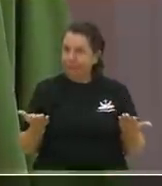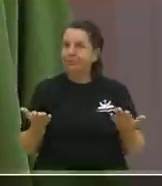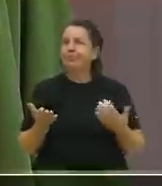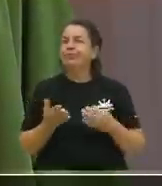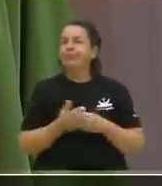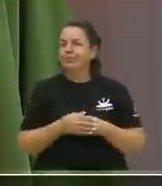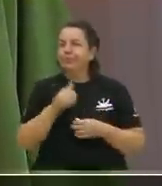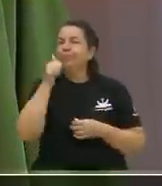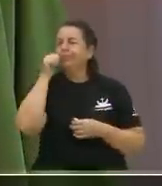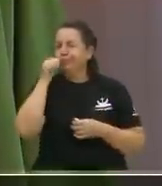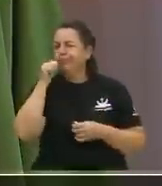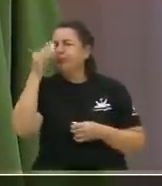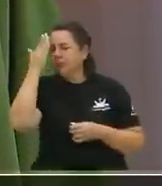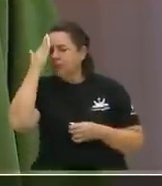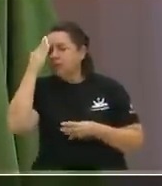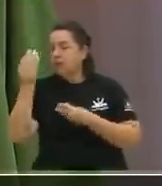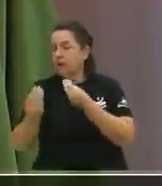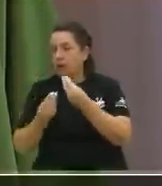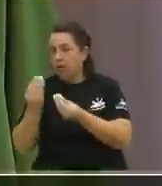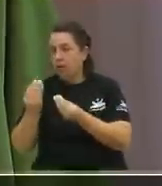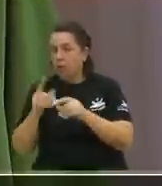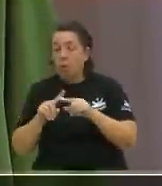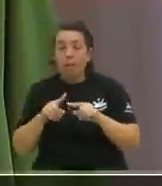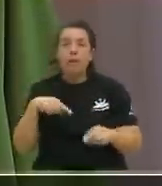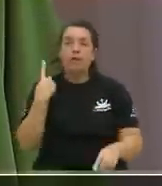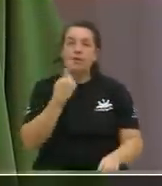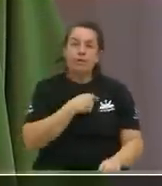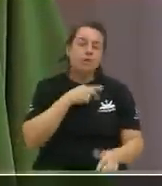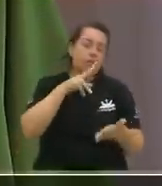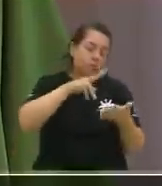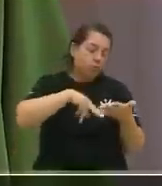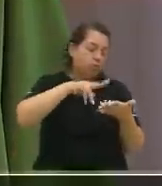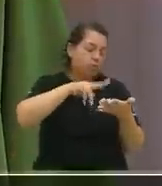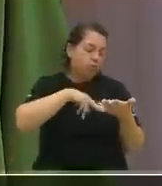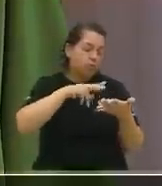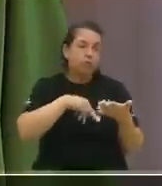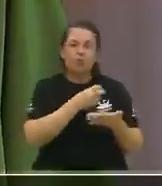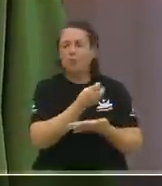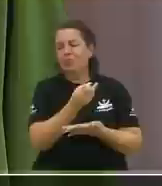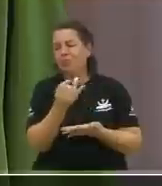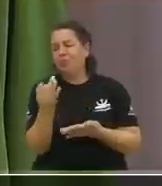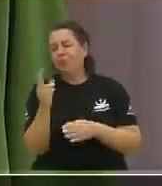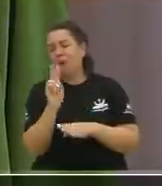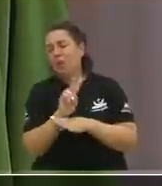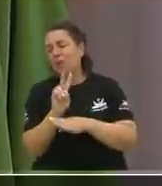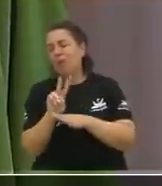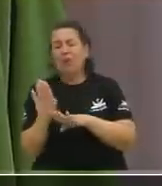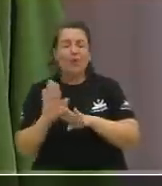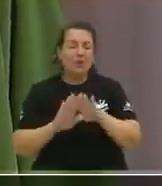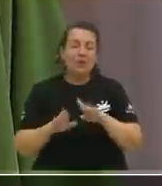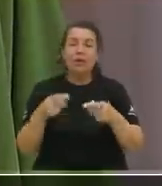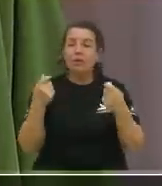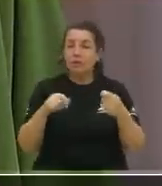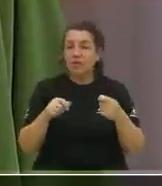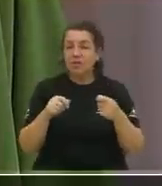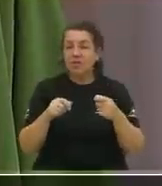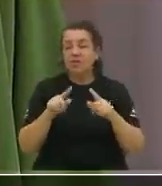As mulheres sabem do que eu estou falando, mas a gente sabe por ler. Quantos cuidados hoje uma